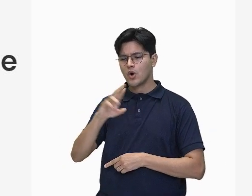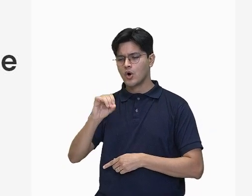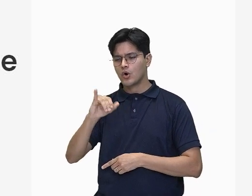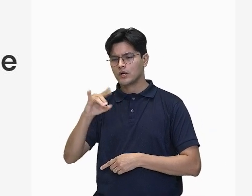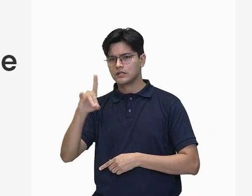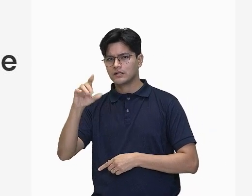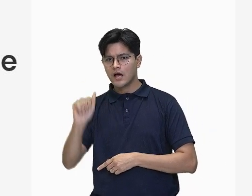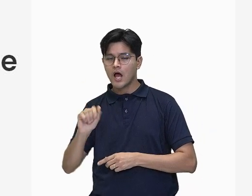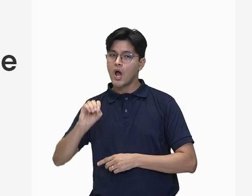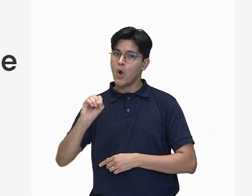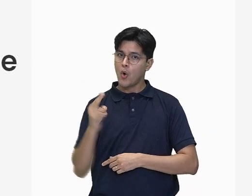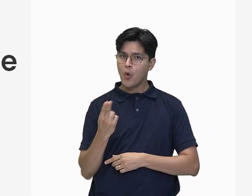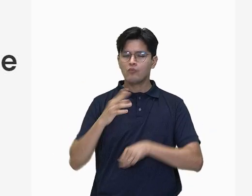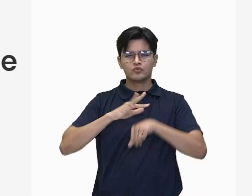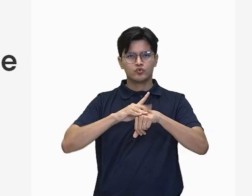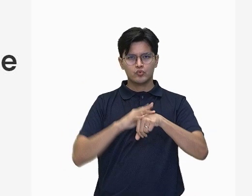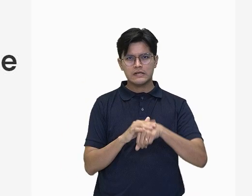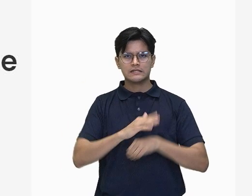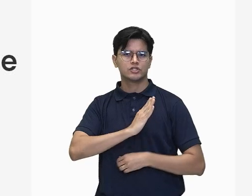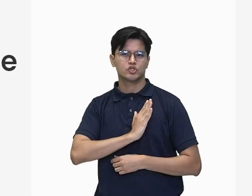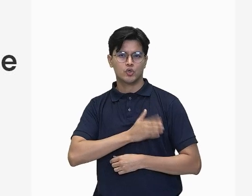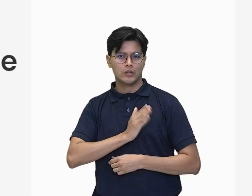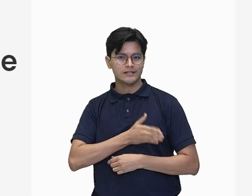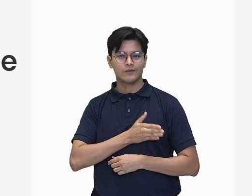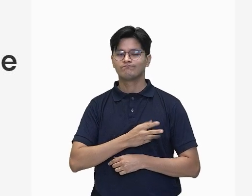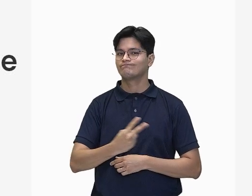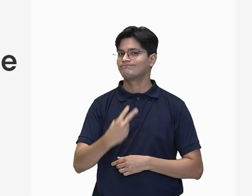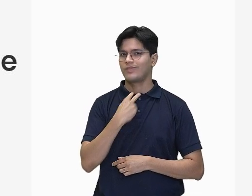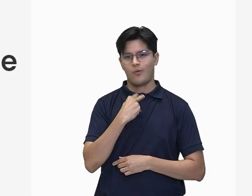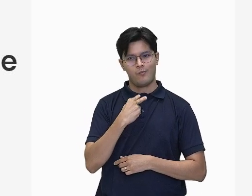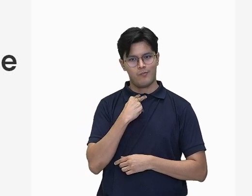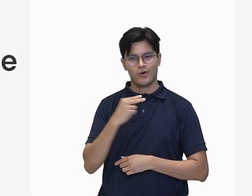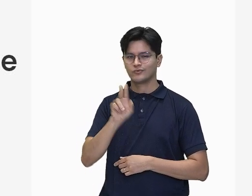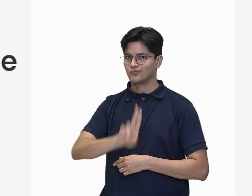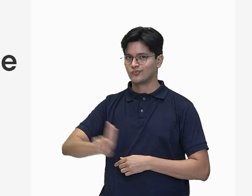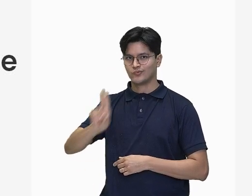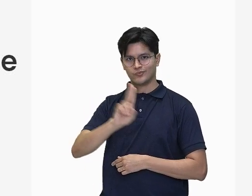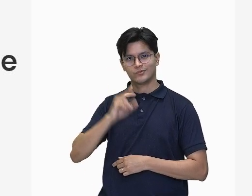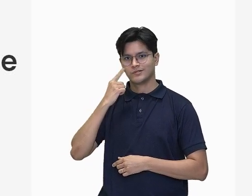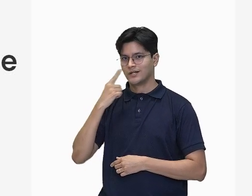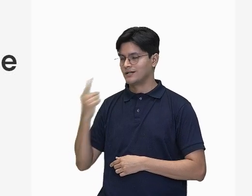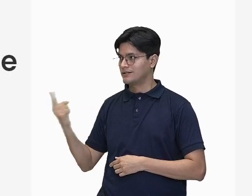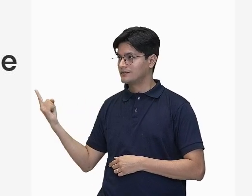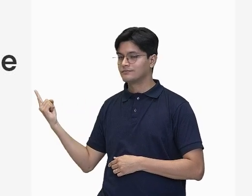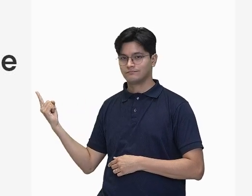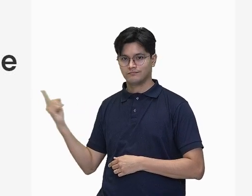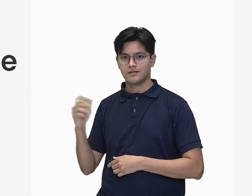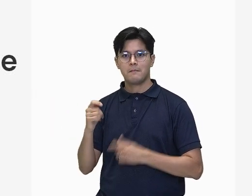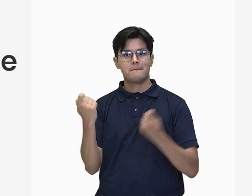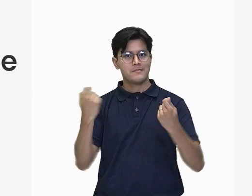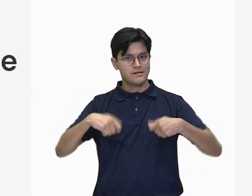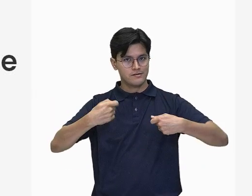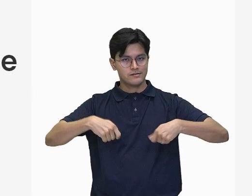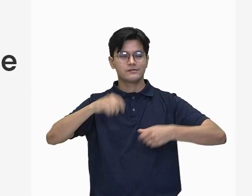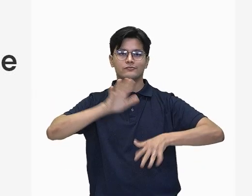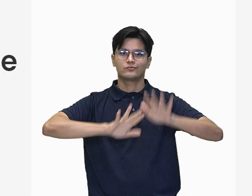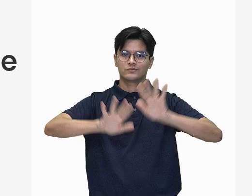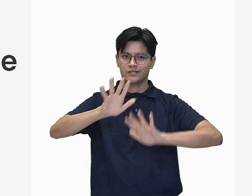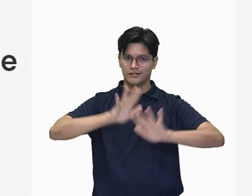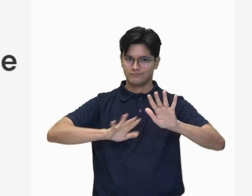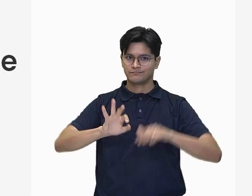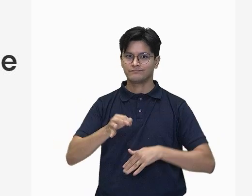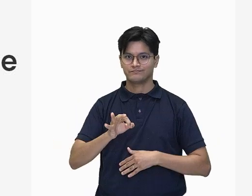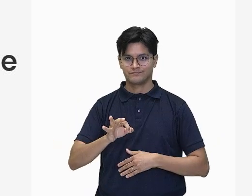e casos de constipação crônica. Olha o perigo da quantidade de pessoas que não podem utilizar esse fitoterápico.